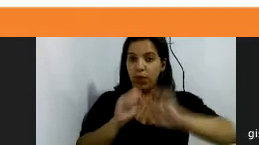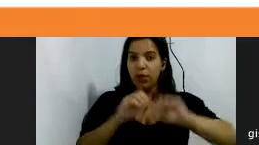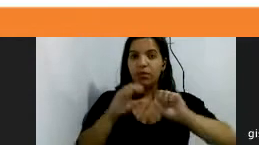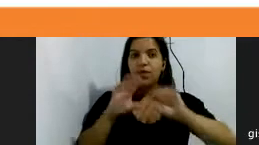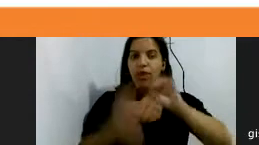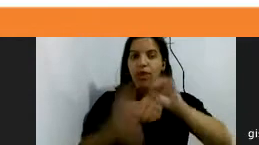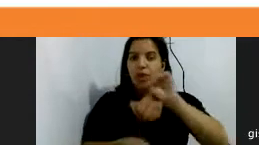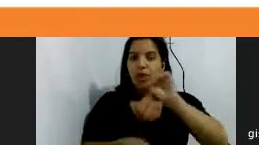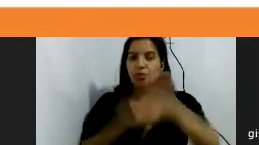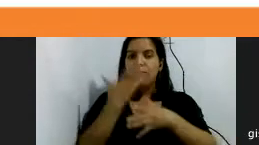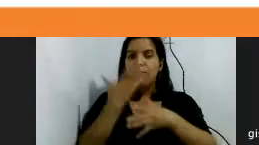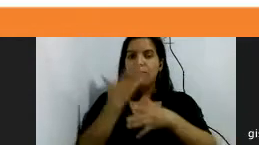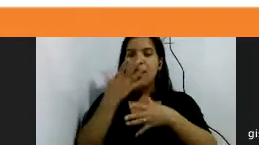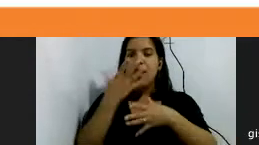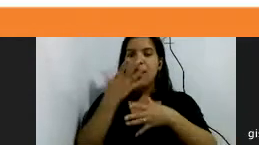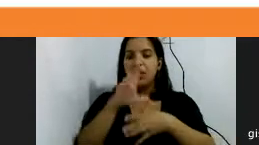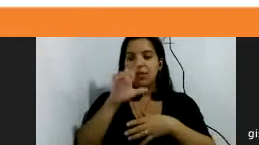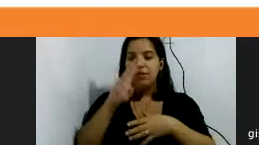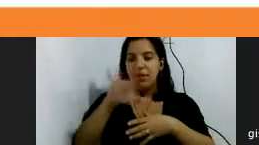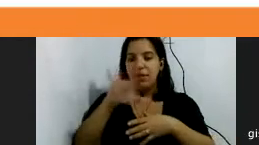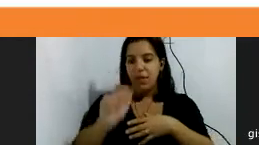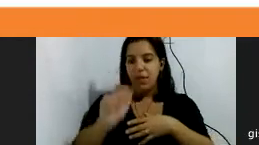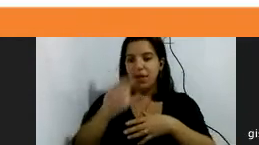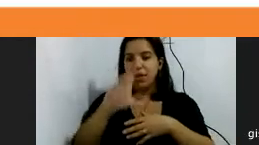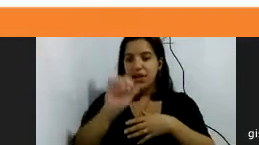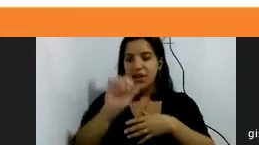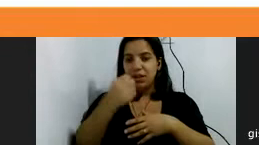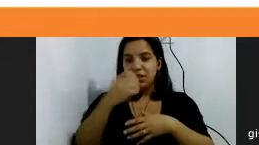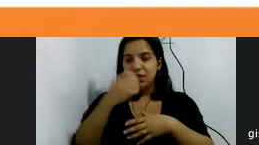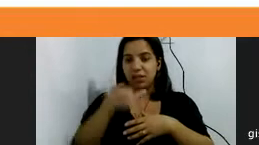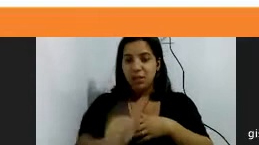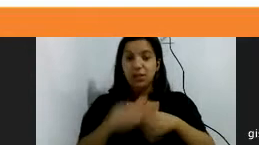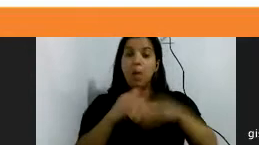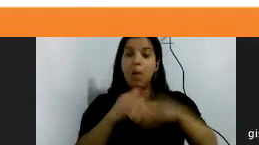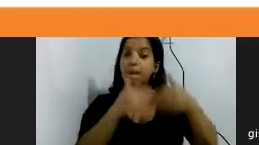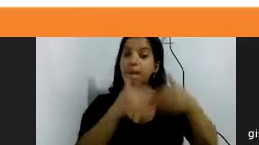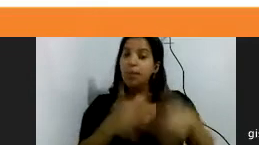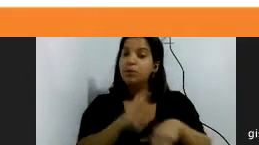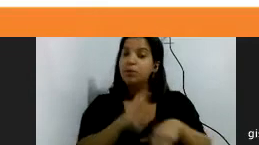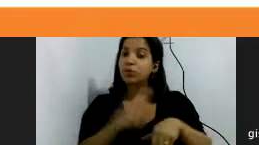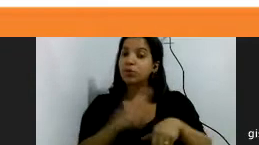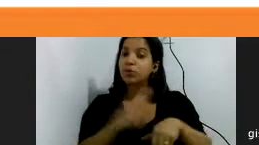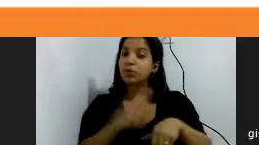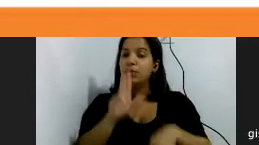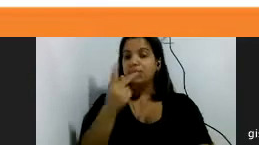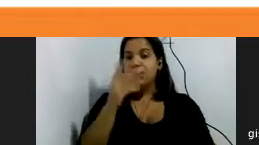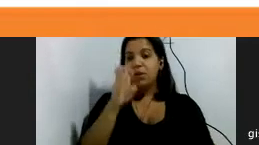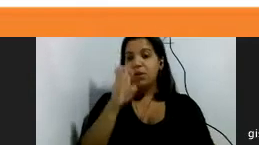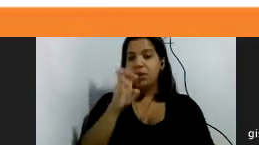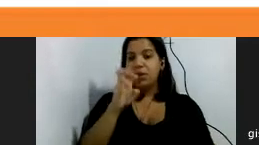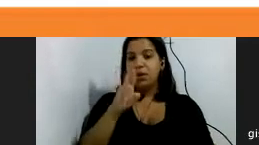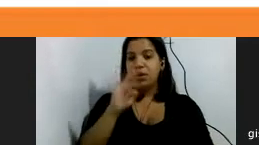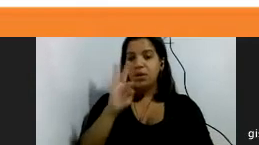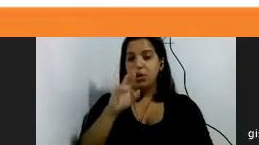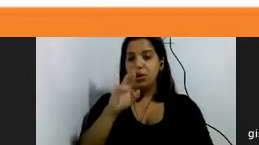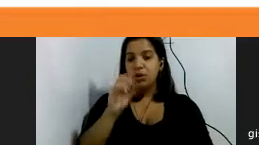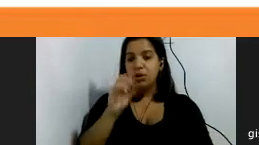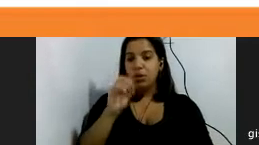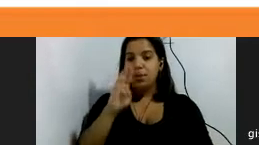clássica, provocando uma hemólise. Então, esse processo aqui é o que a gente chama de eritroblastose fetal,